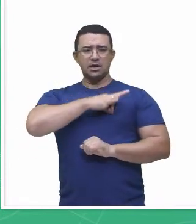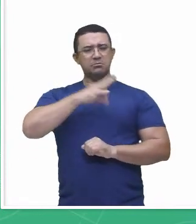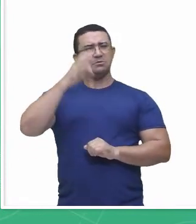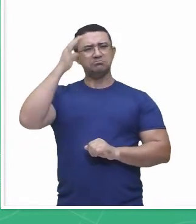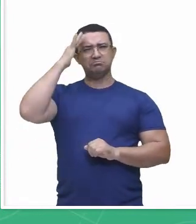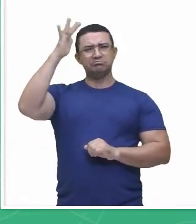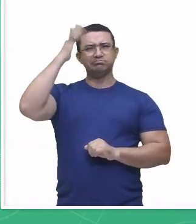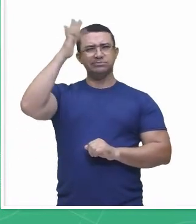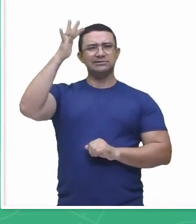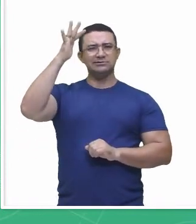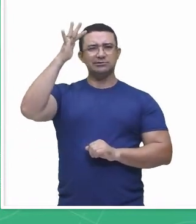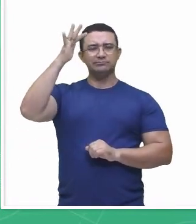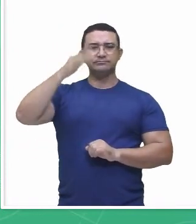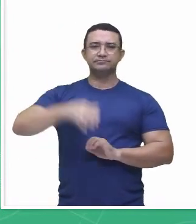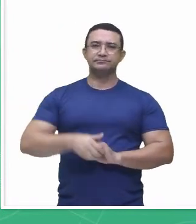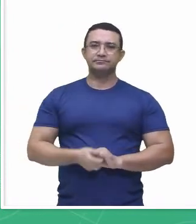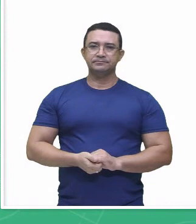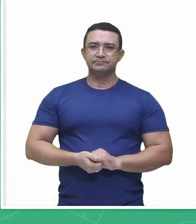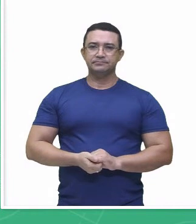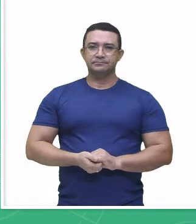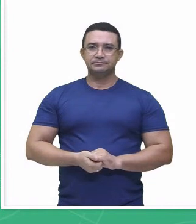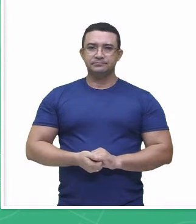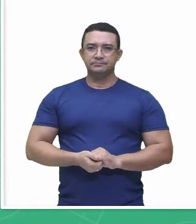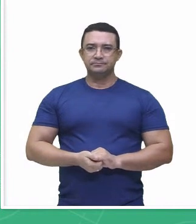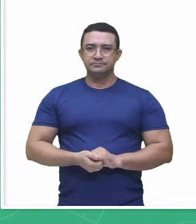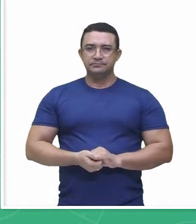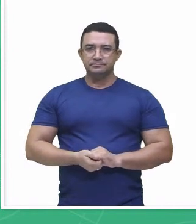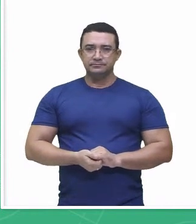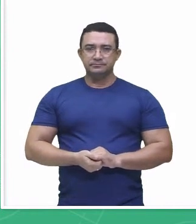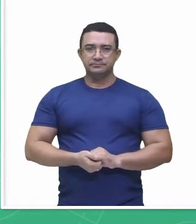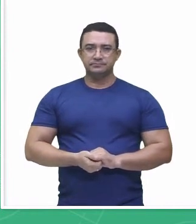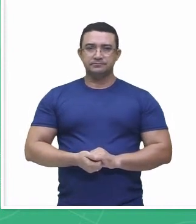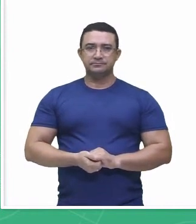que... Vamos seguir adiante?